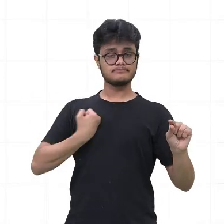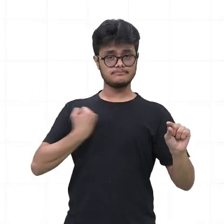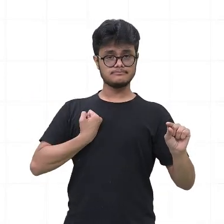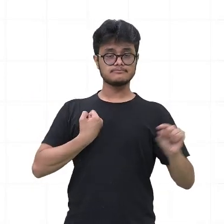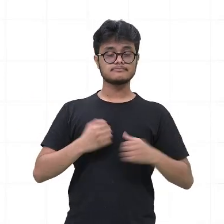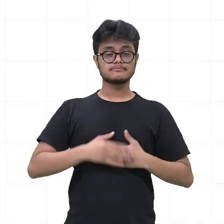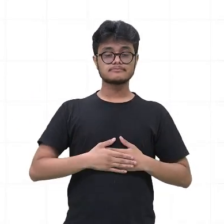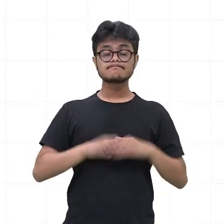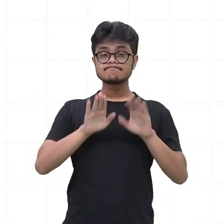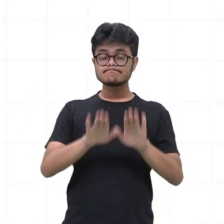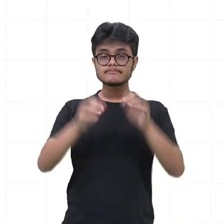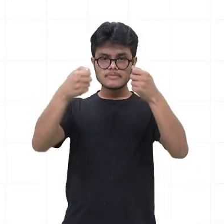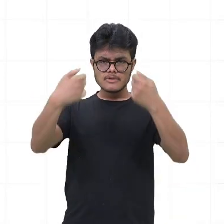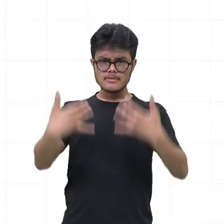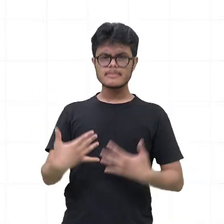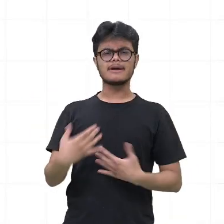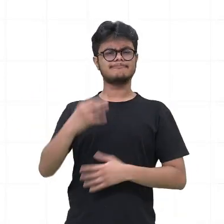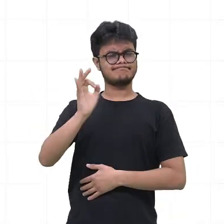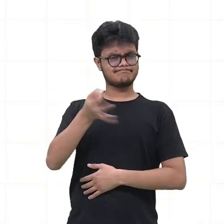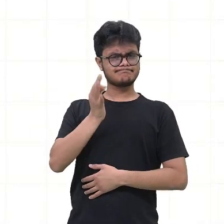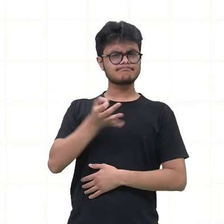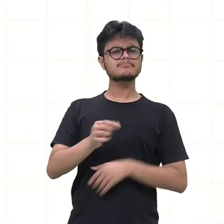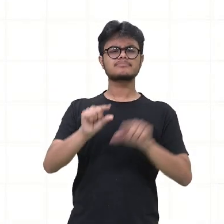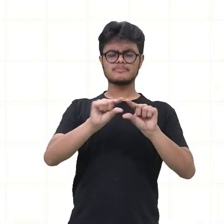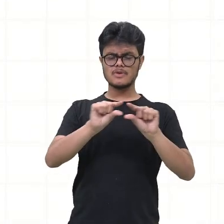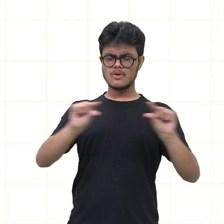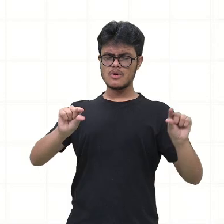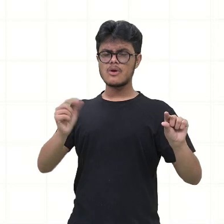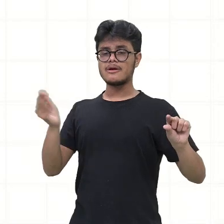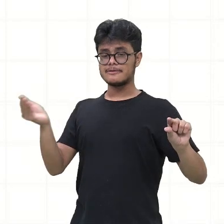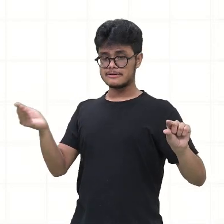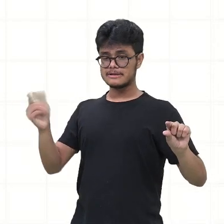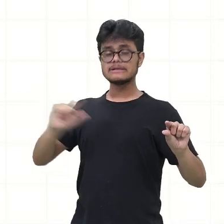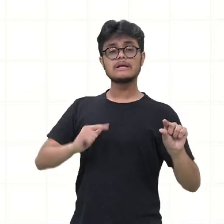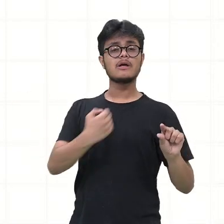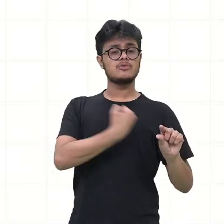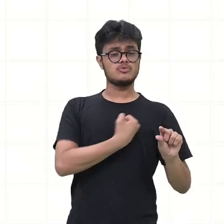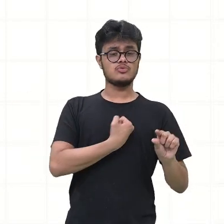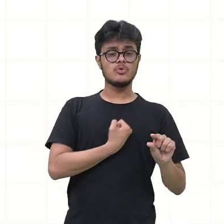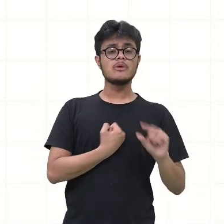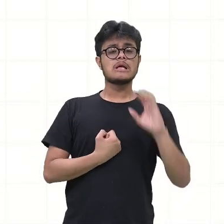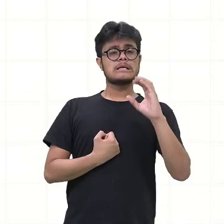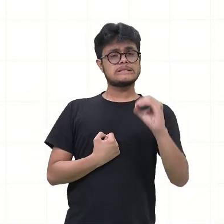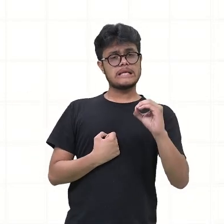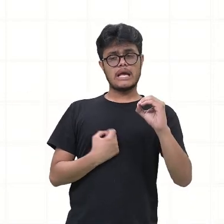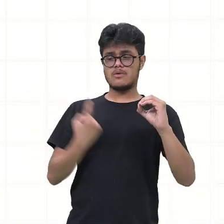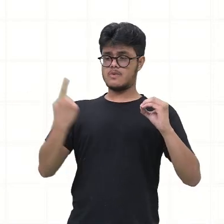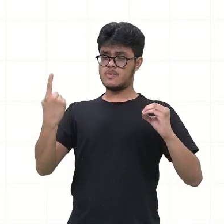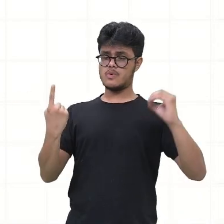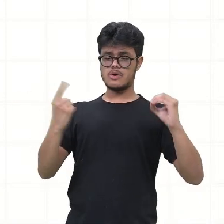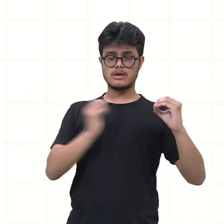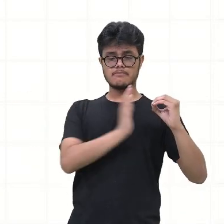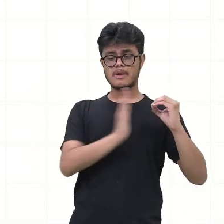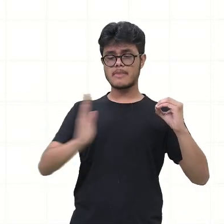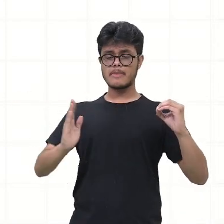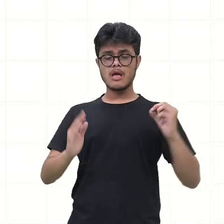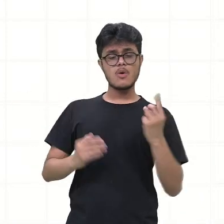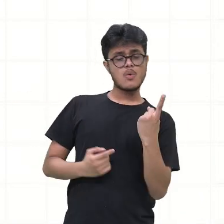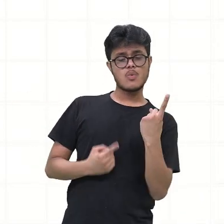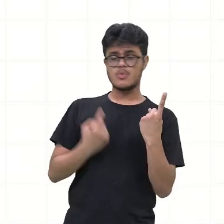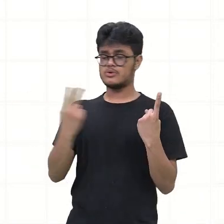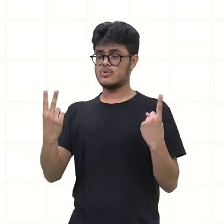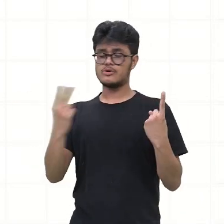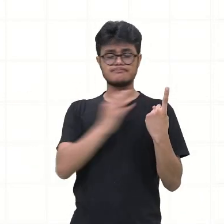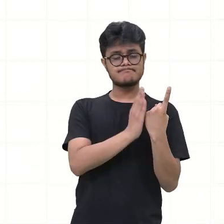a gente veio falando da reta numérica, que a gente sabe que tem valores entre 0 e 1, entre 1 e 2, entre 3